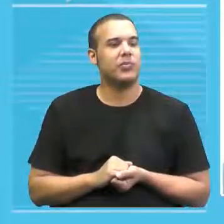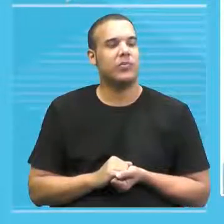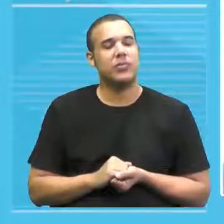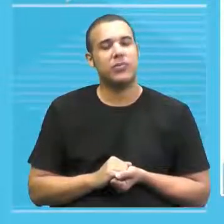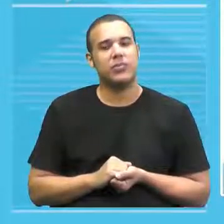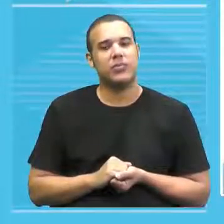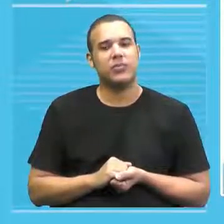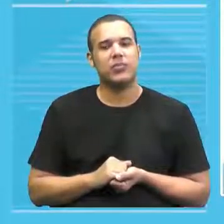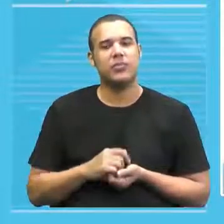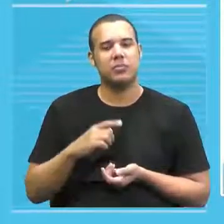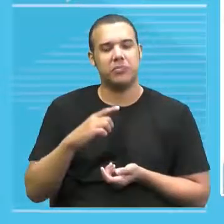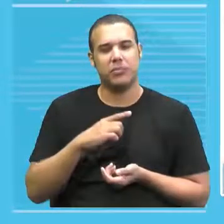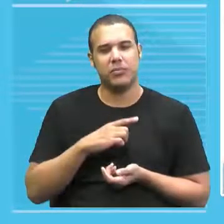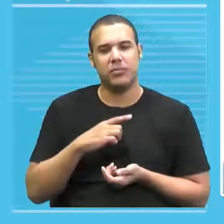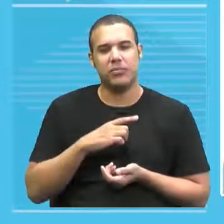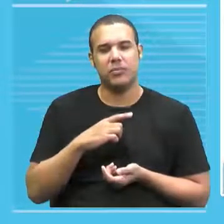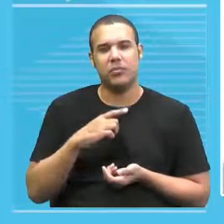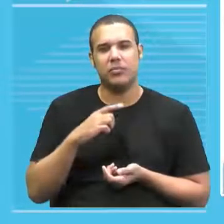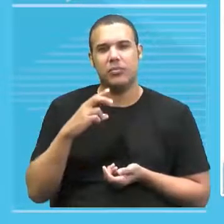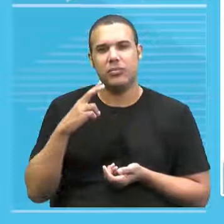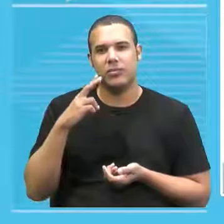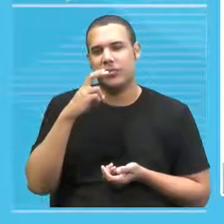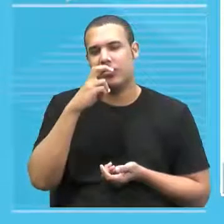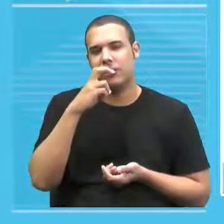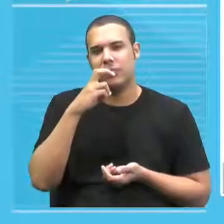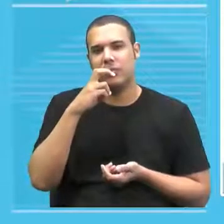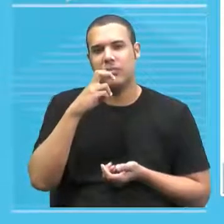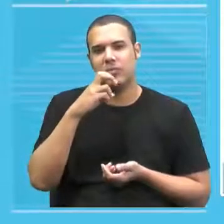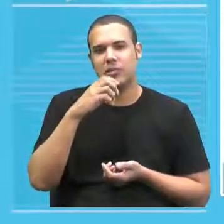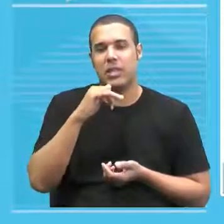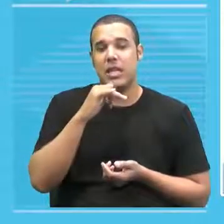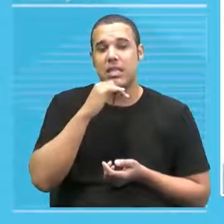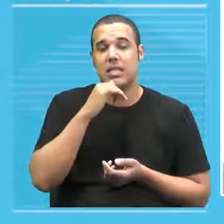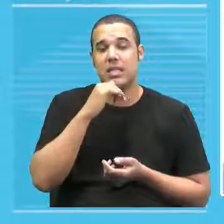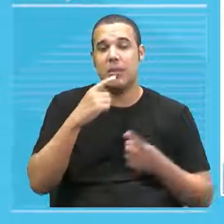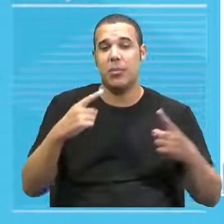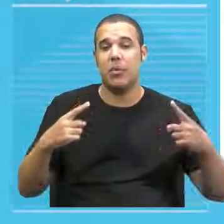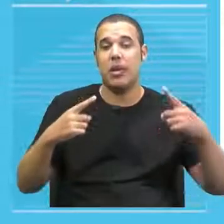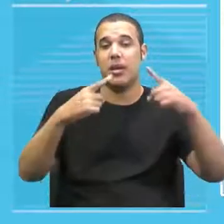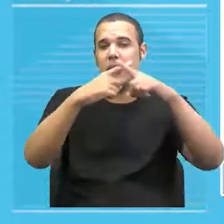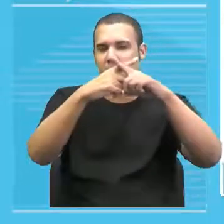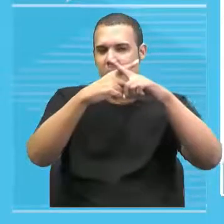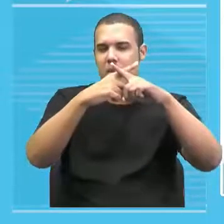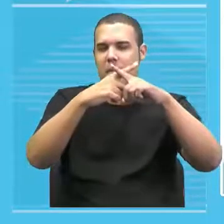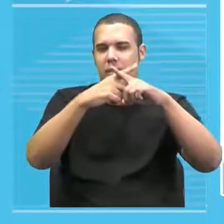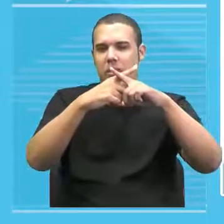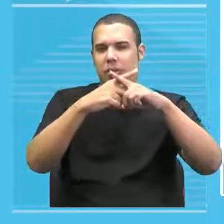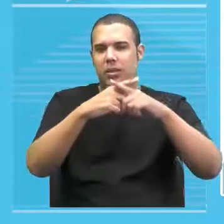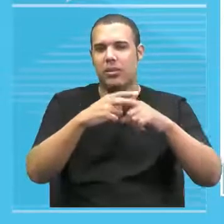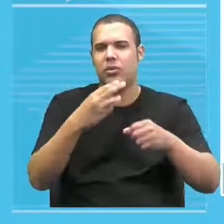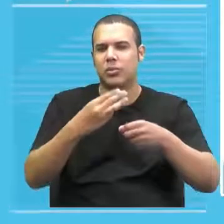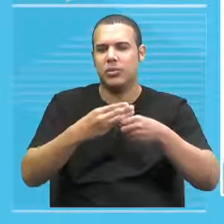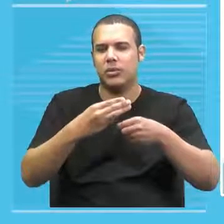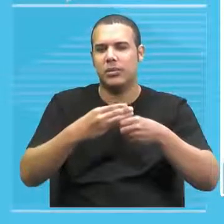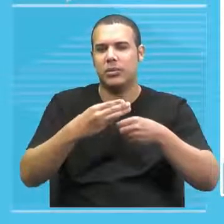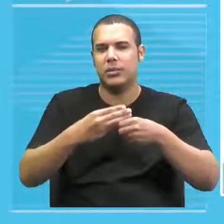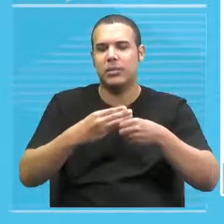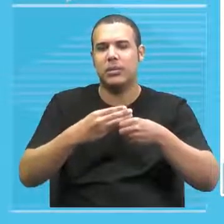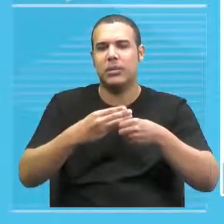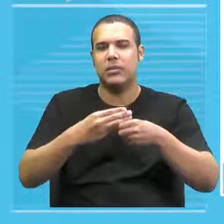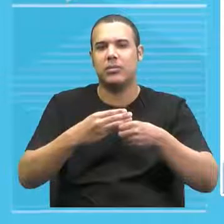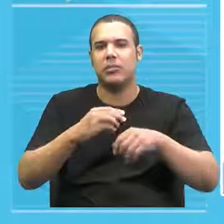forte potencial nesse sentido Campo Maior se destaca bastante por ser um dos municípios que